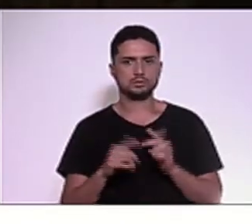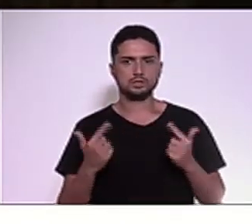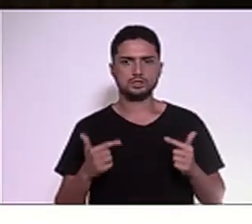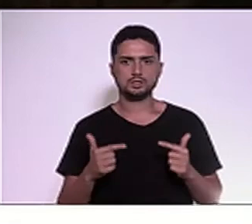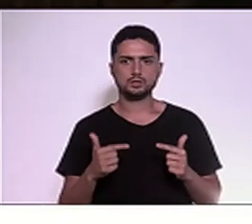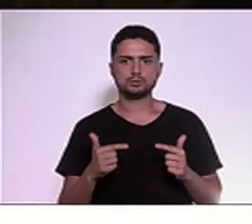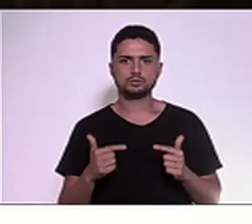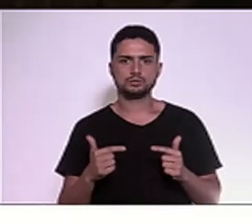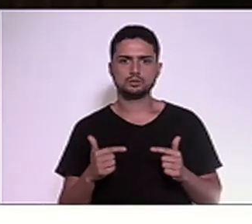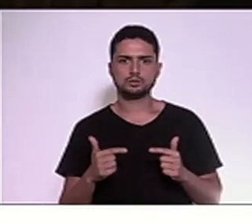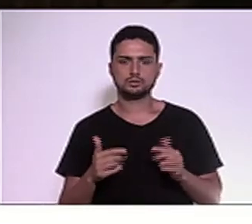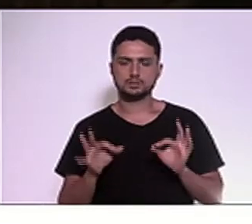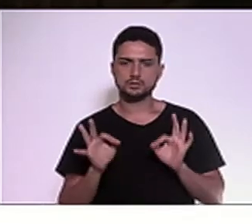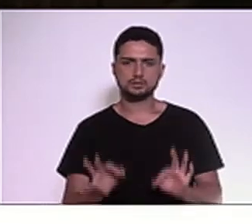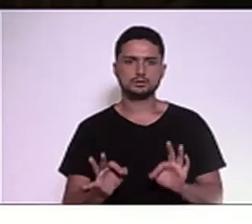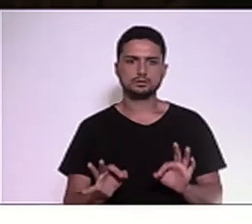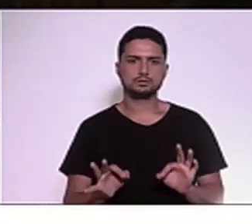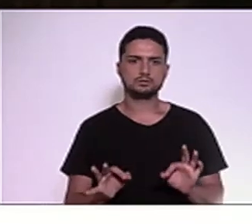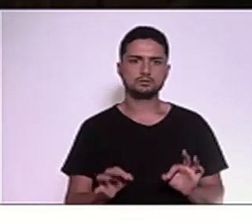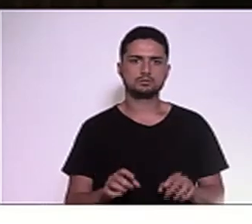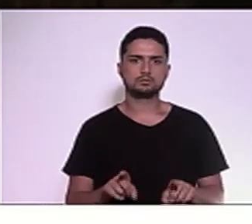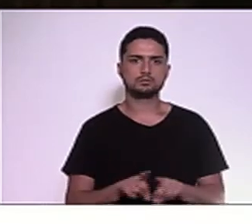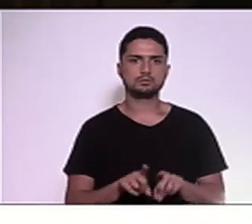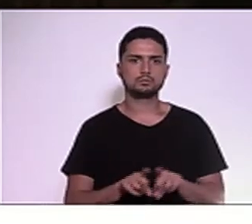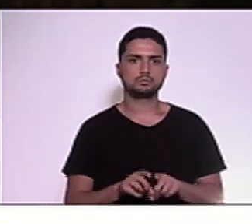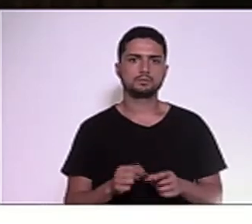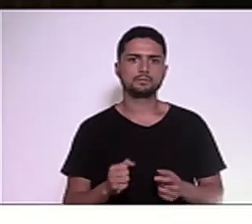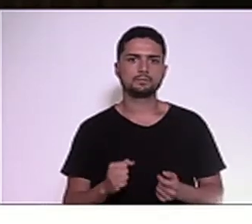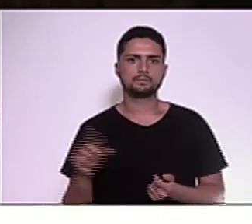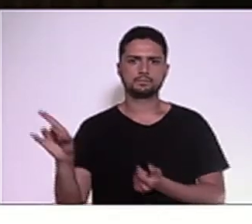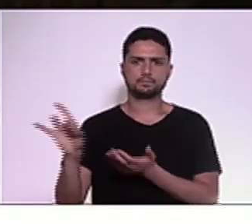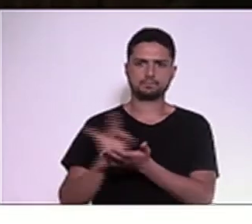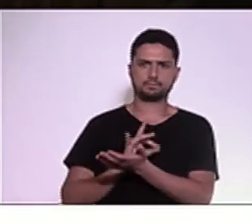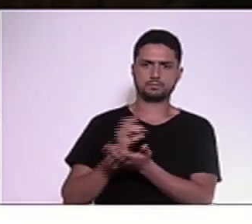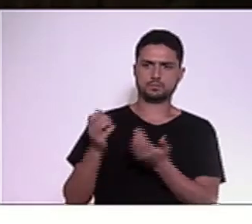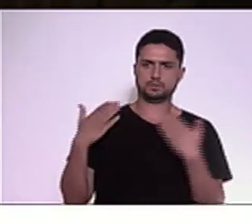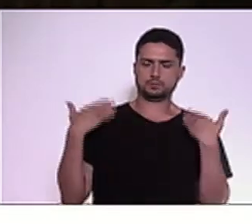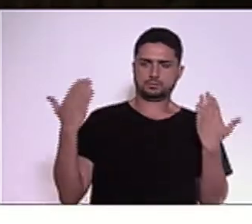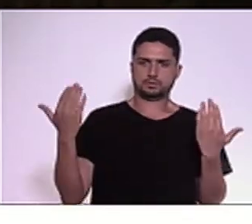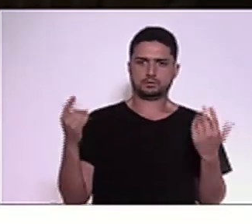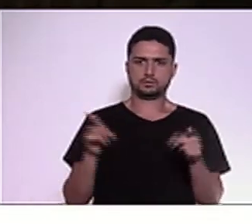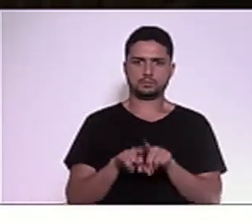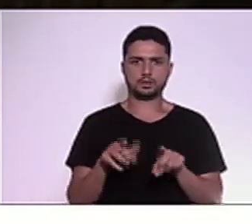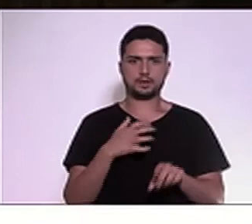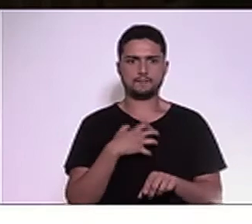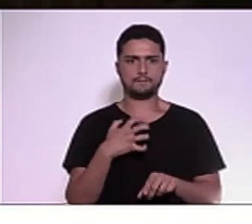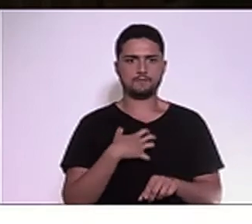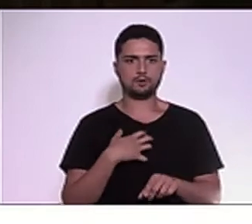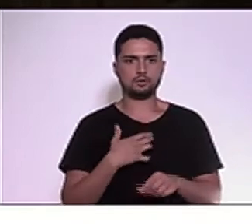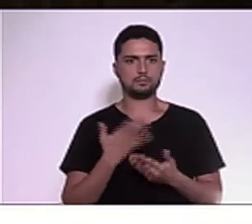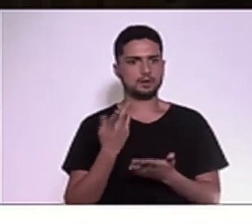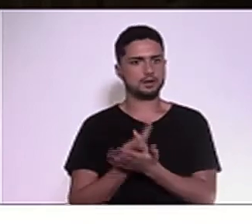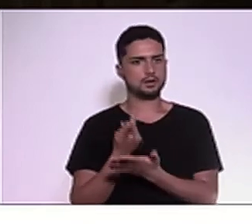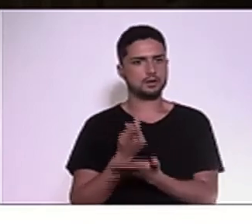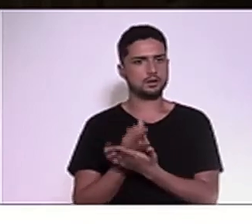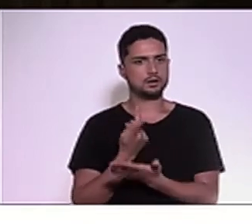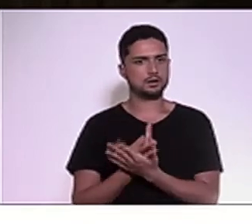inconsistentes, vulneráveis, mas também me provoca espanto a maneira